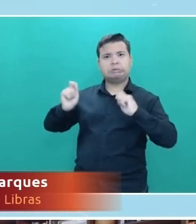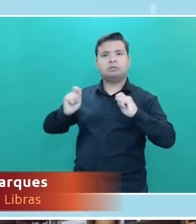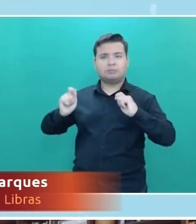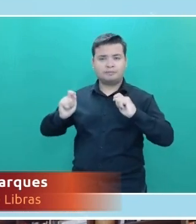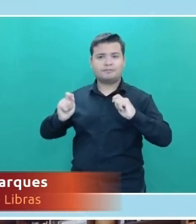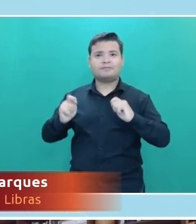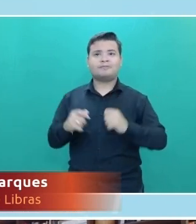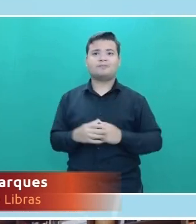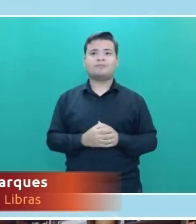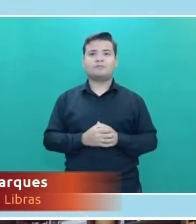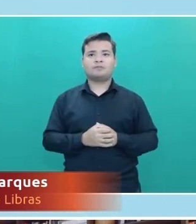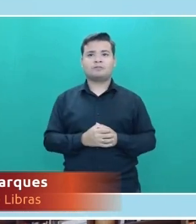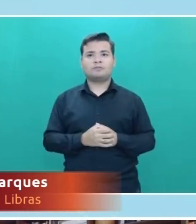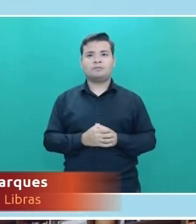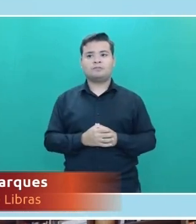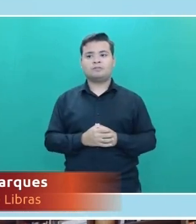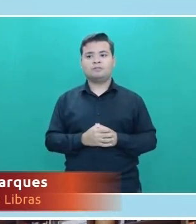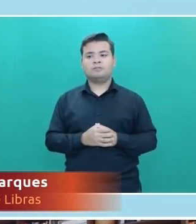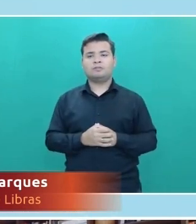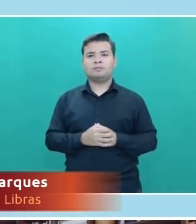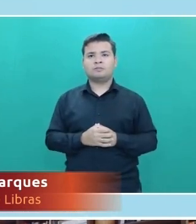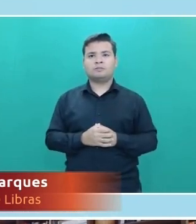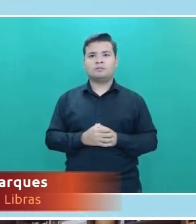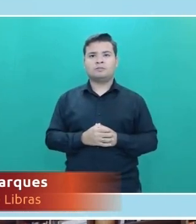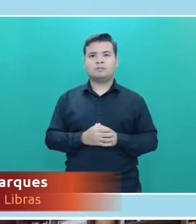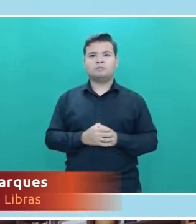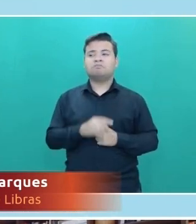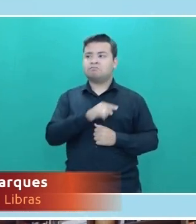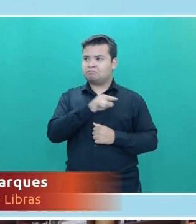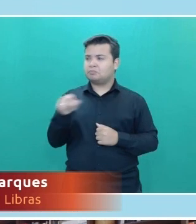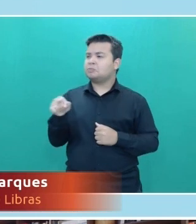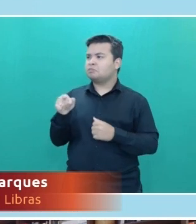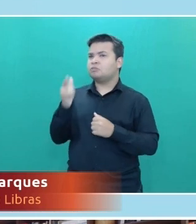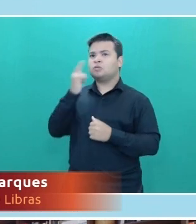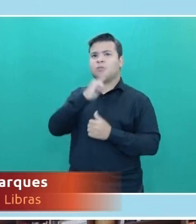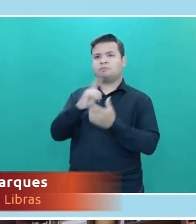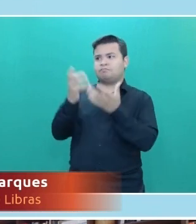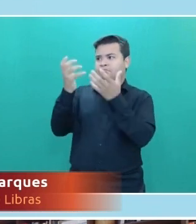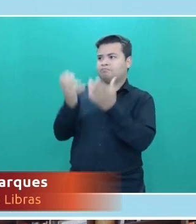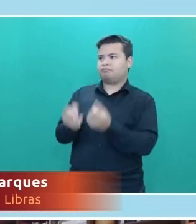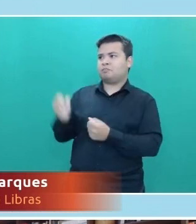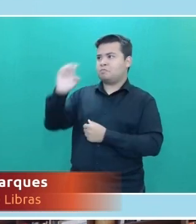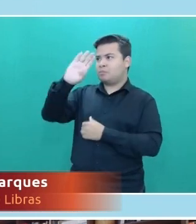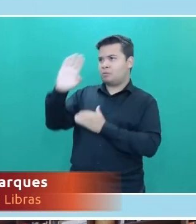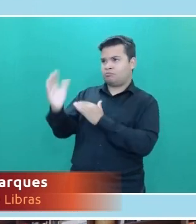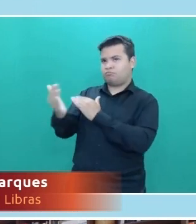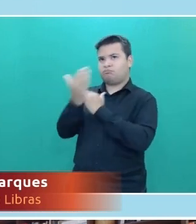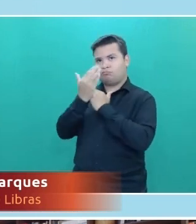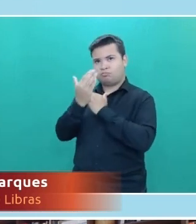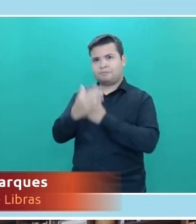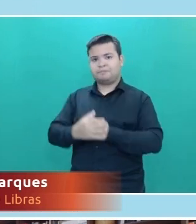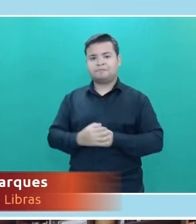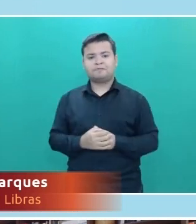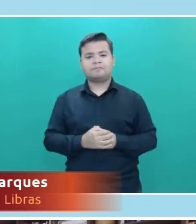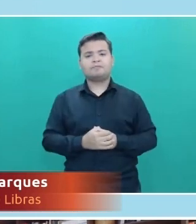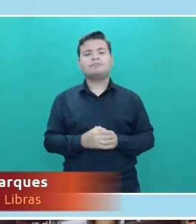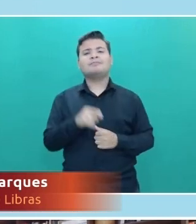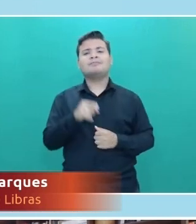e há uma abertura, né, nesse sentido. Professora, só para a gente deixar claro, então, esse sul